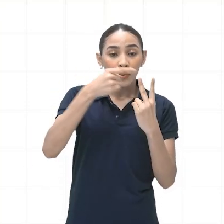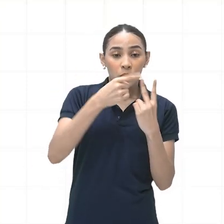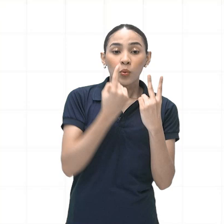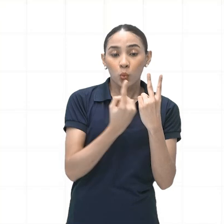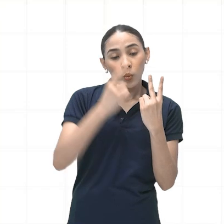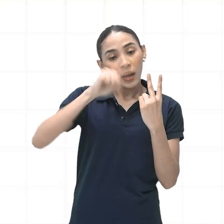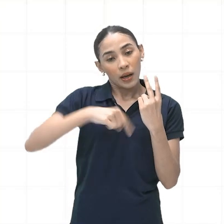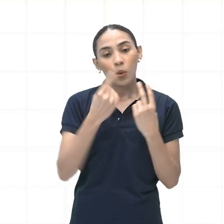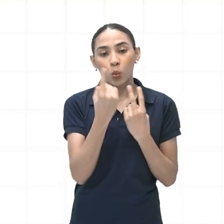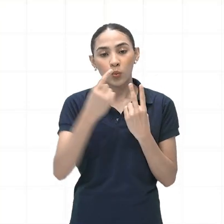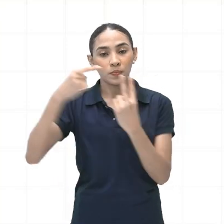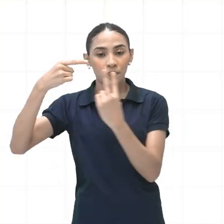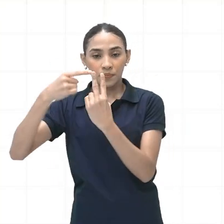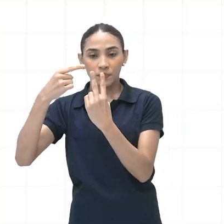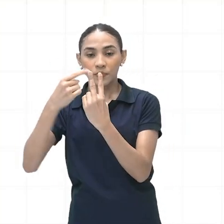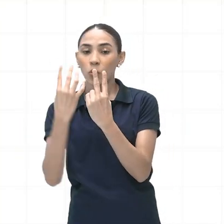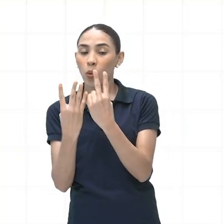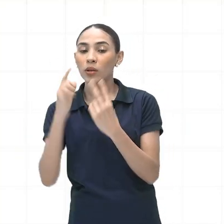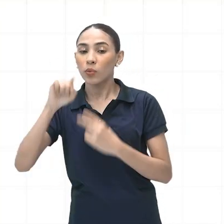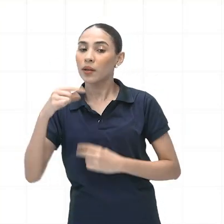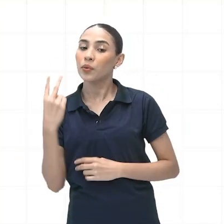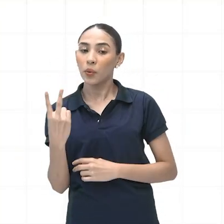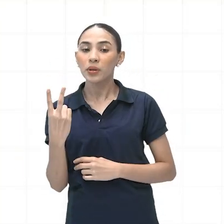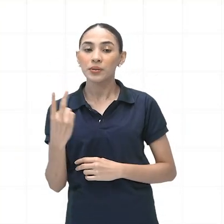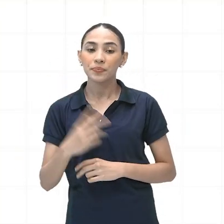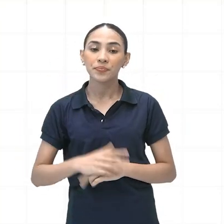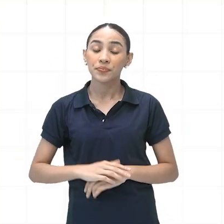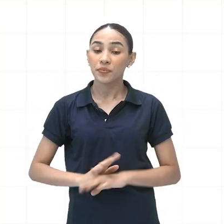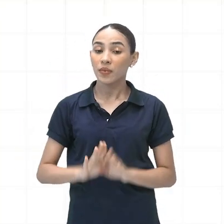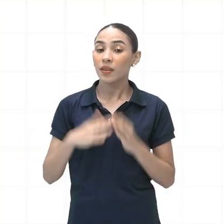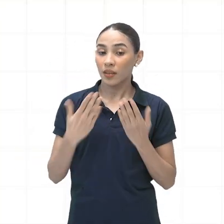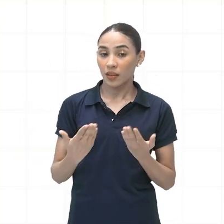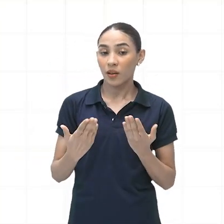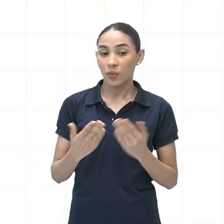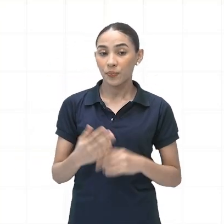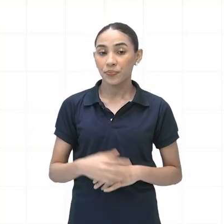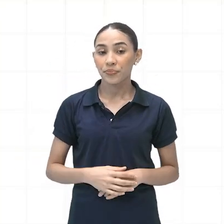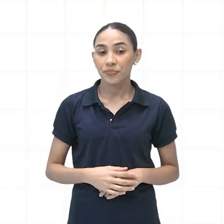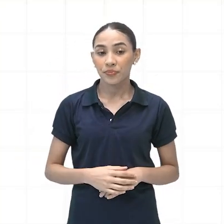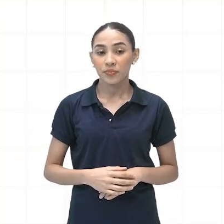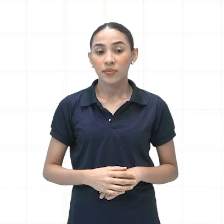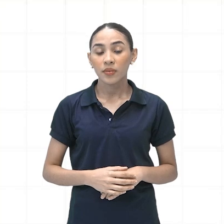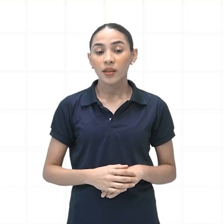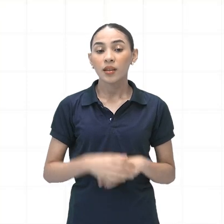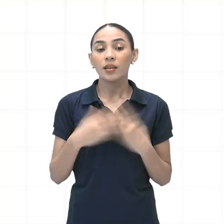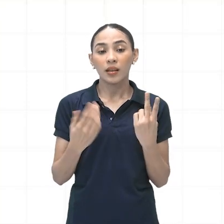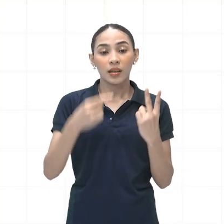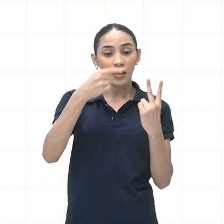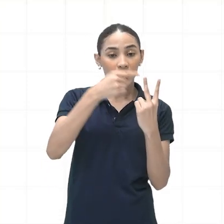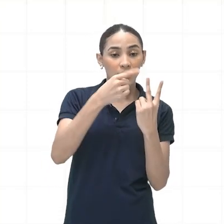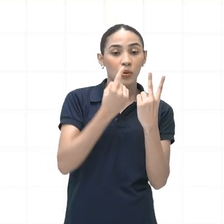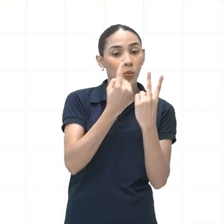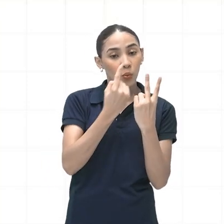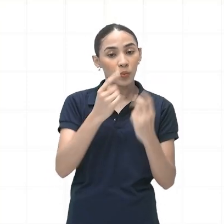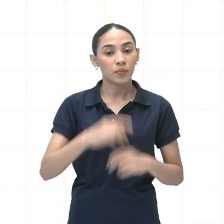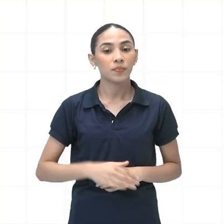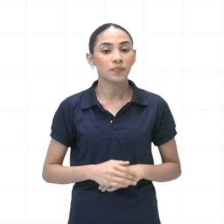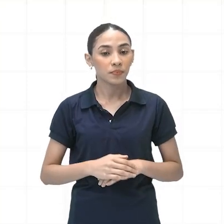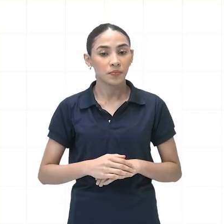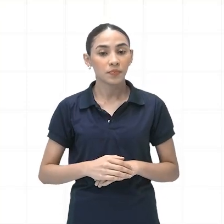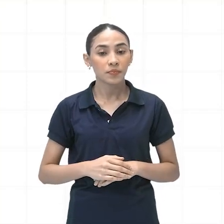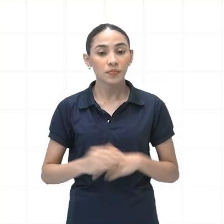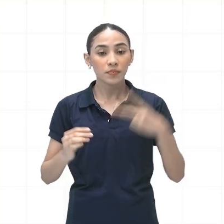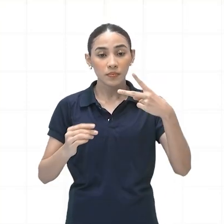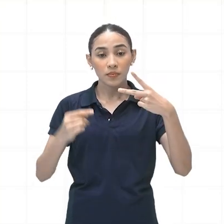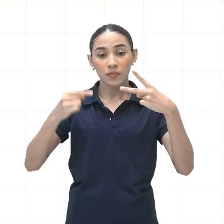é 1 e a raiz quadrada de 4 é 2. Logo, portanto, como a raiz quadrada de 1